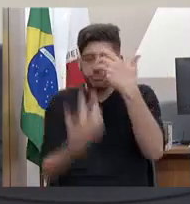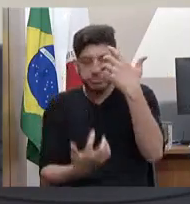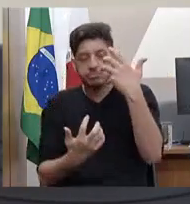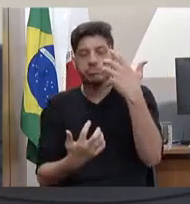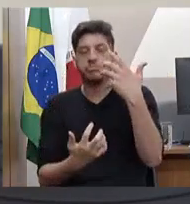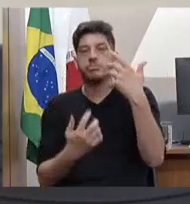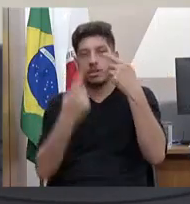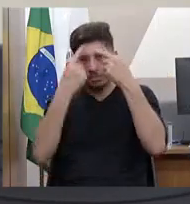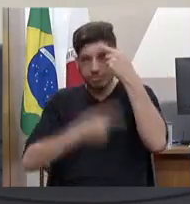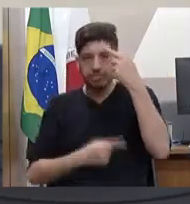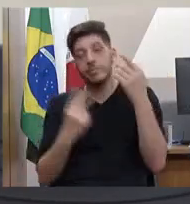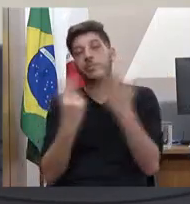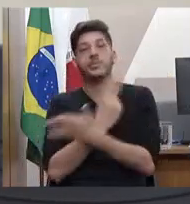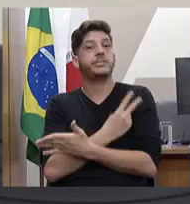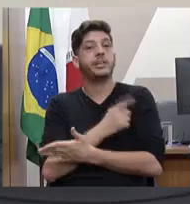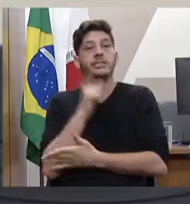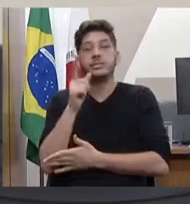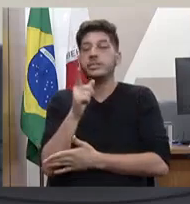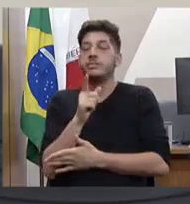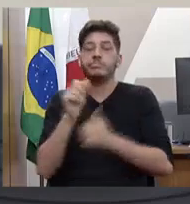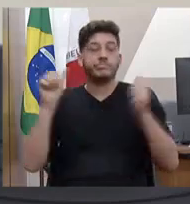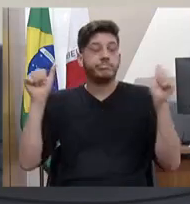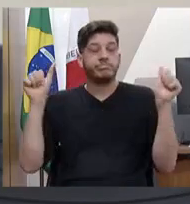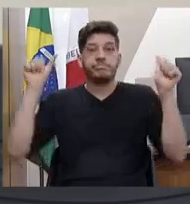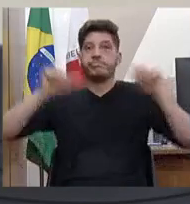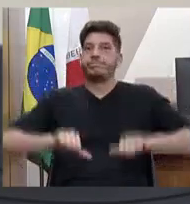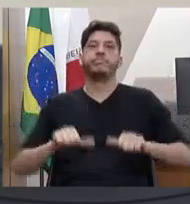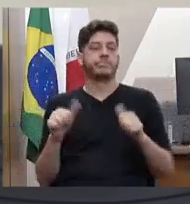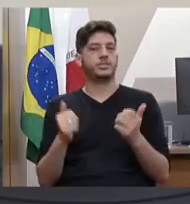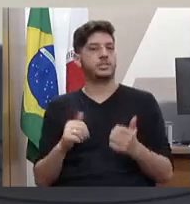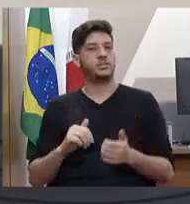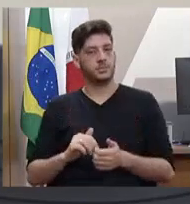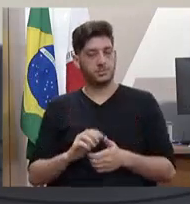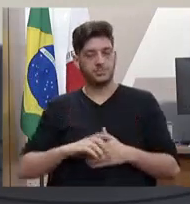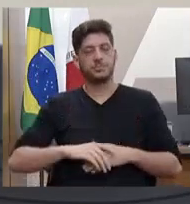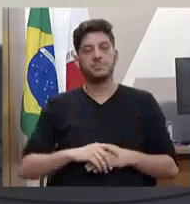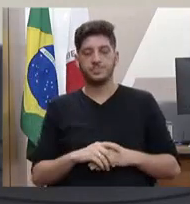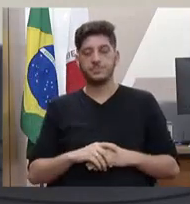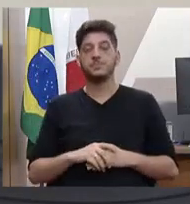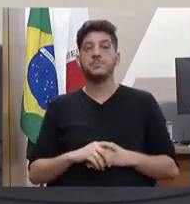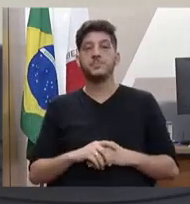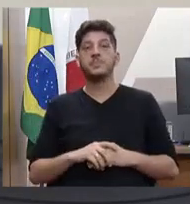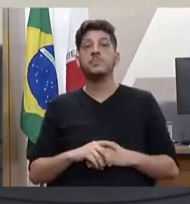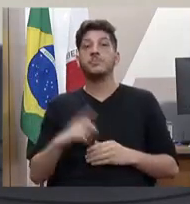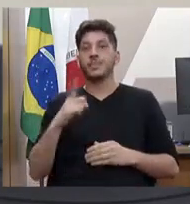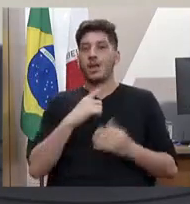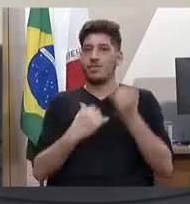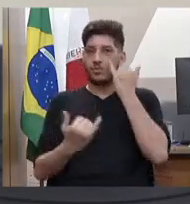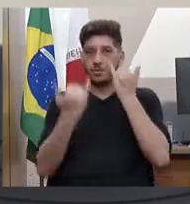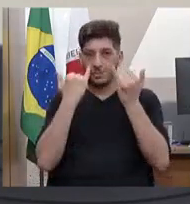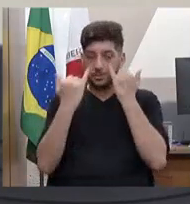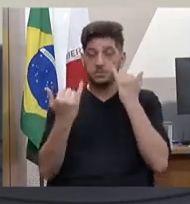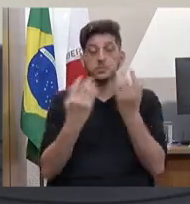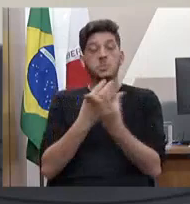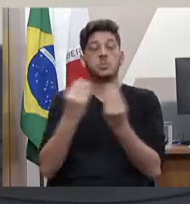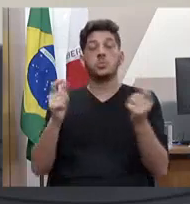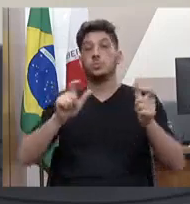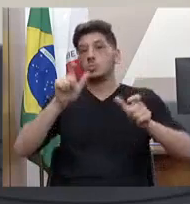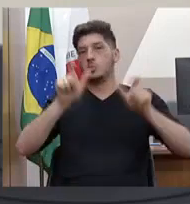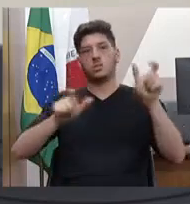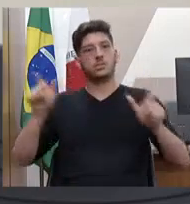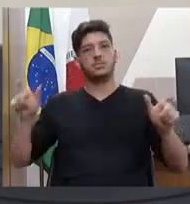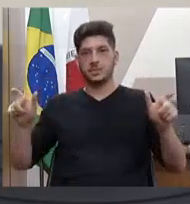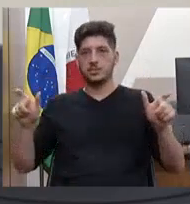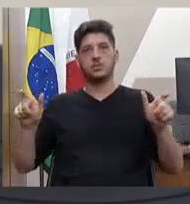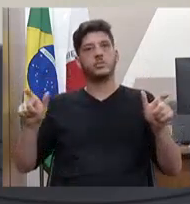em Barão de Cocais impressionante né daí foram passando os dados para a gente era muita gente né